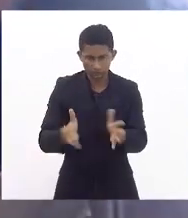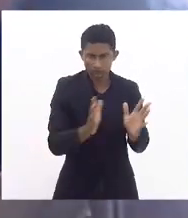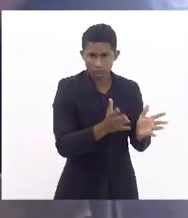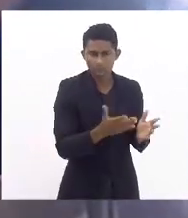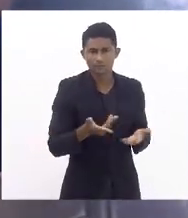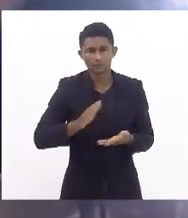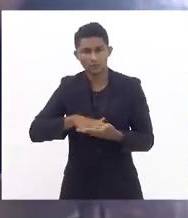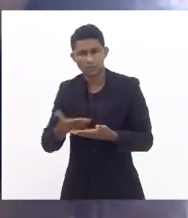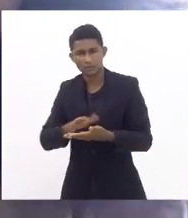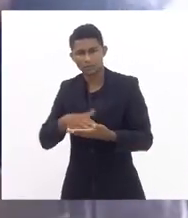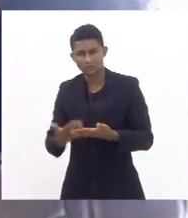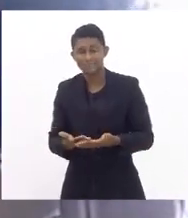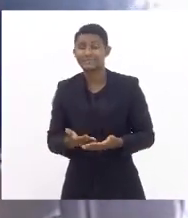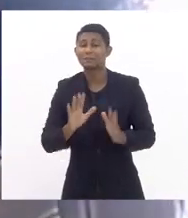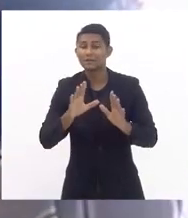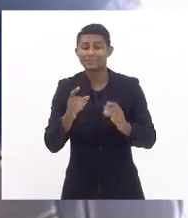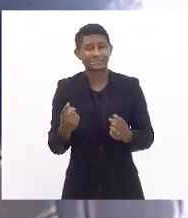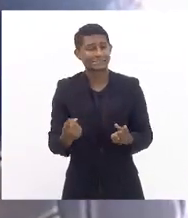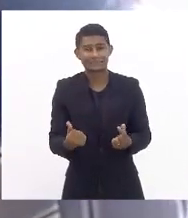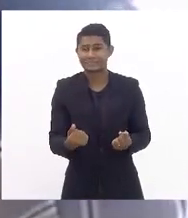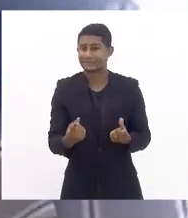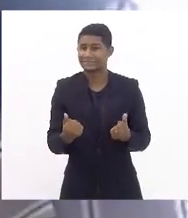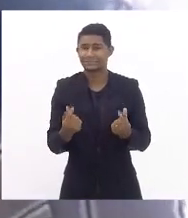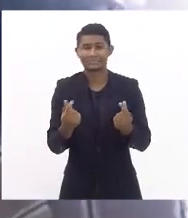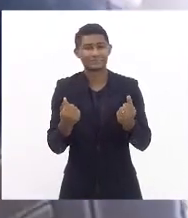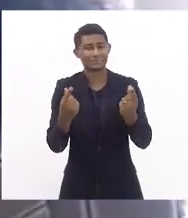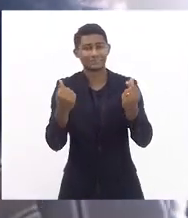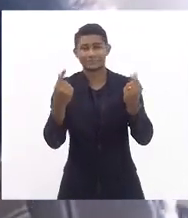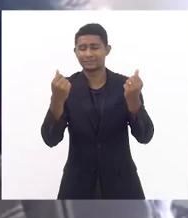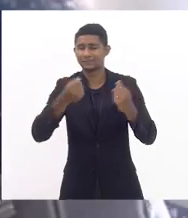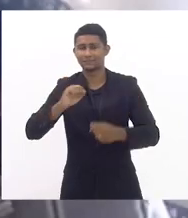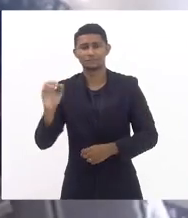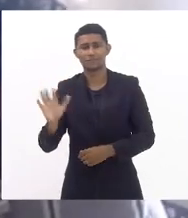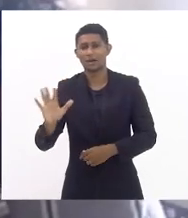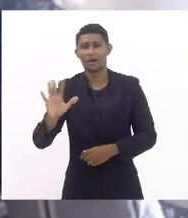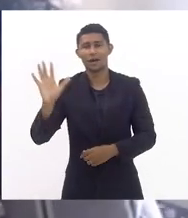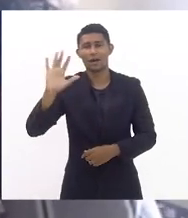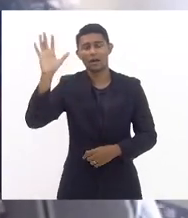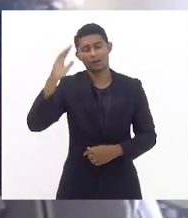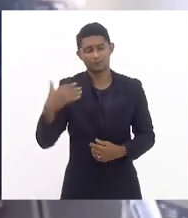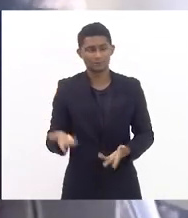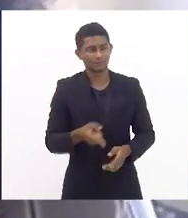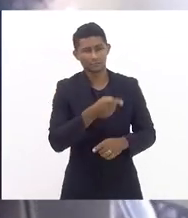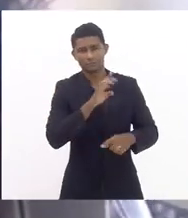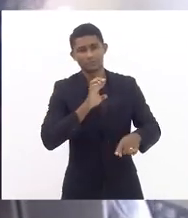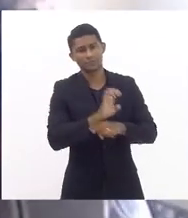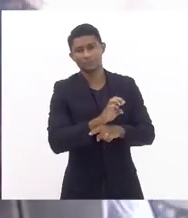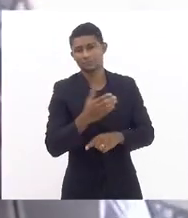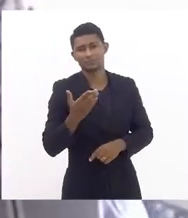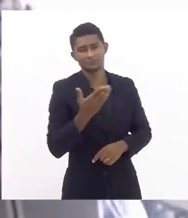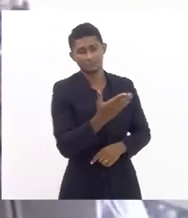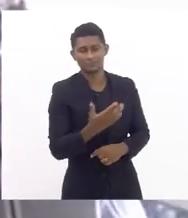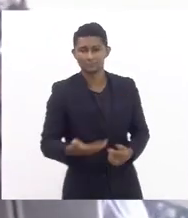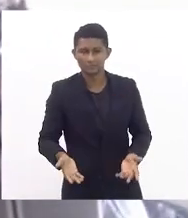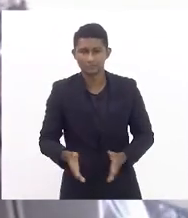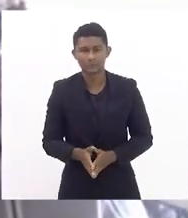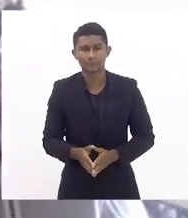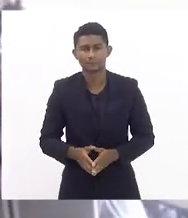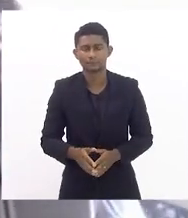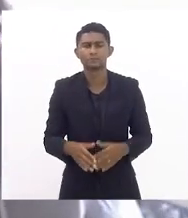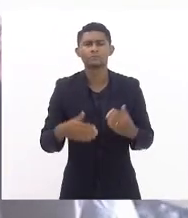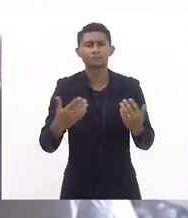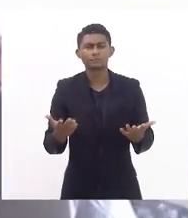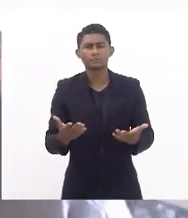o custo é muito oneroso, né, dessa tradução por conta do Estado. Em conversa, por exemplo, com